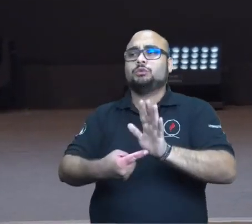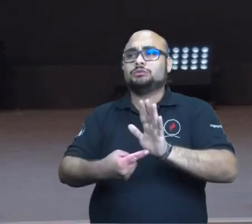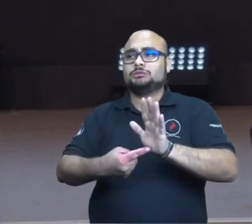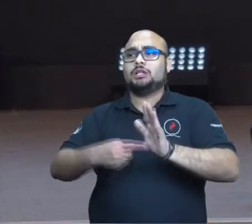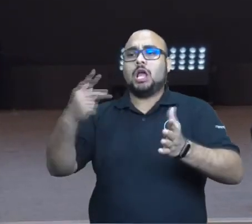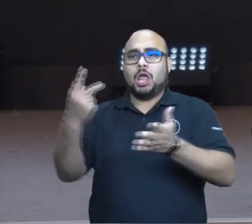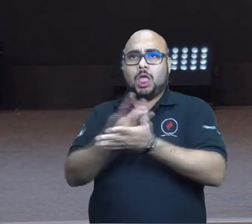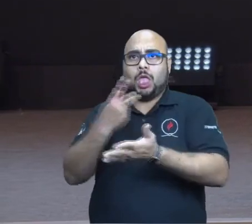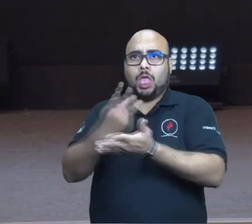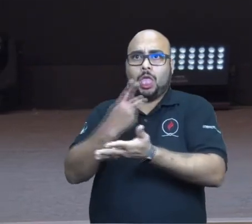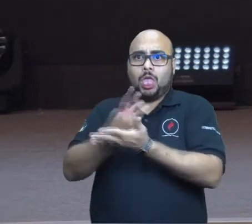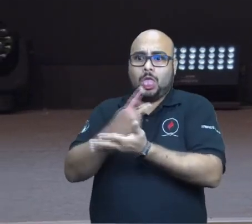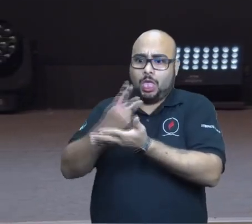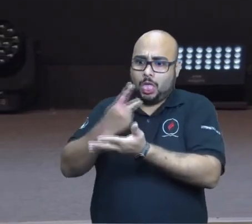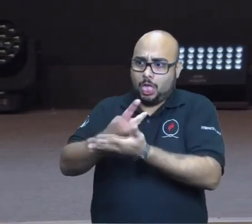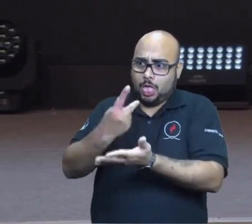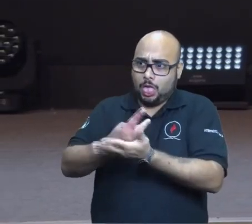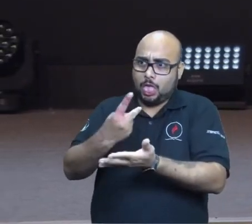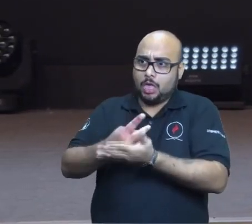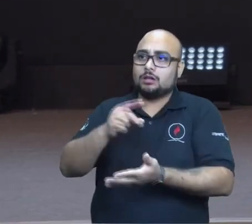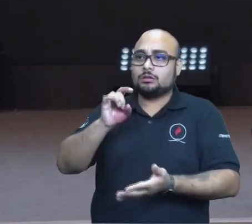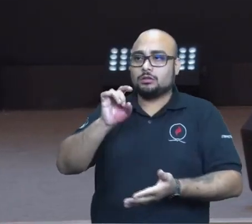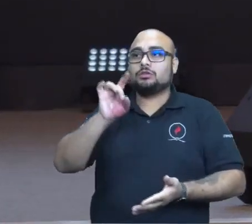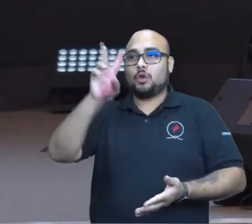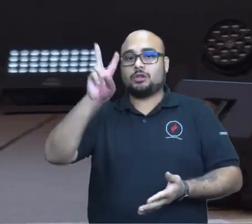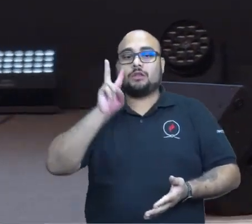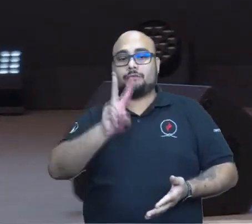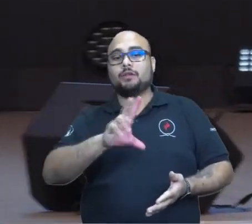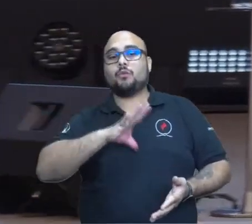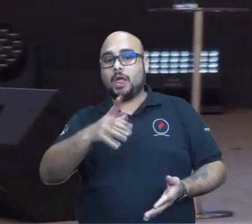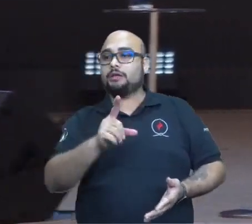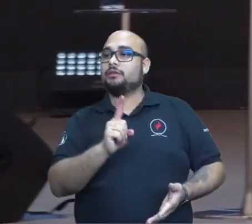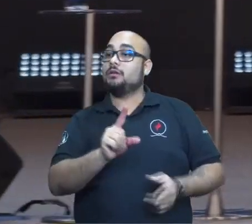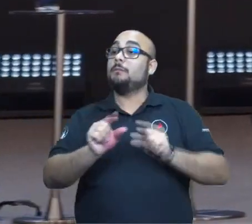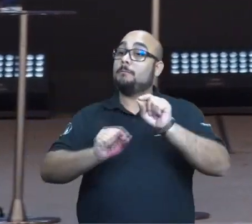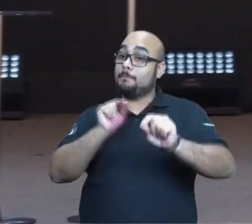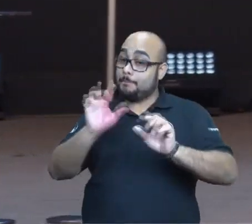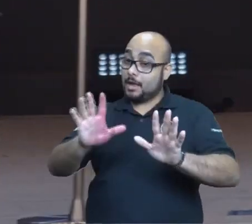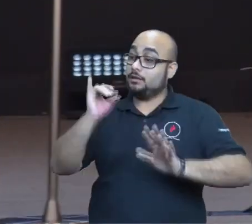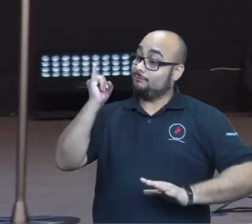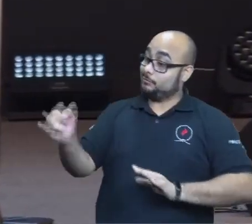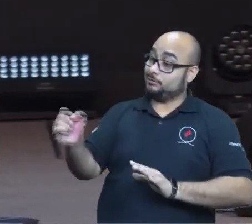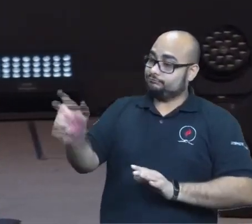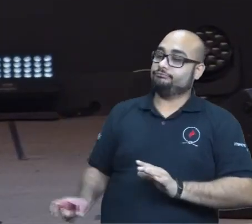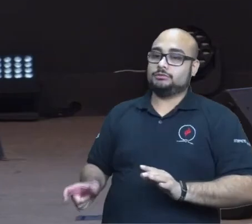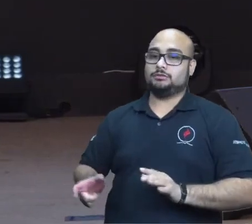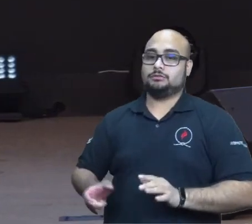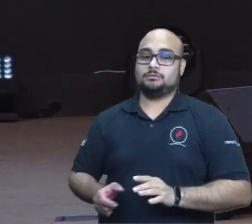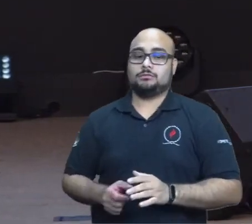hoje Deus diz esse aí tem coragem para dizer assim diz o senhor